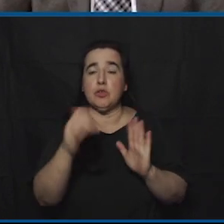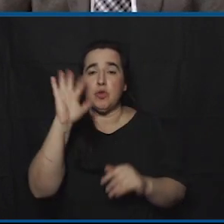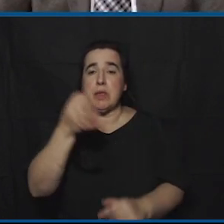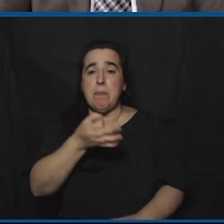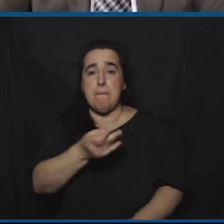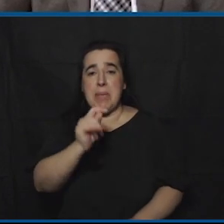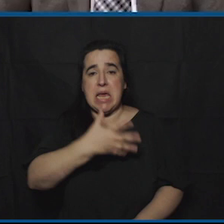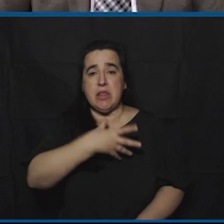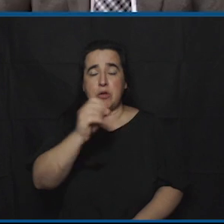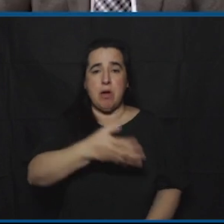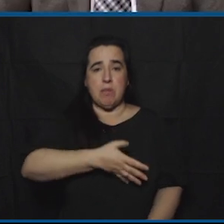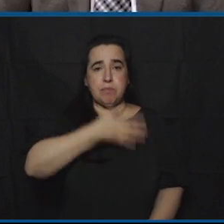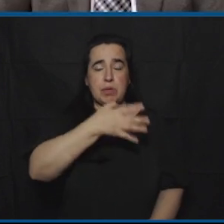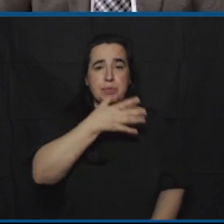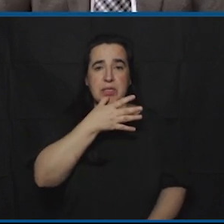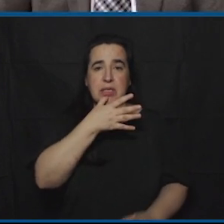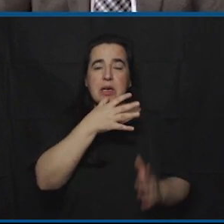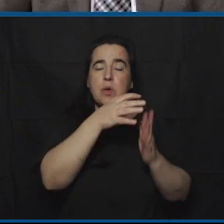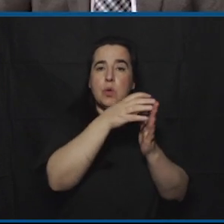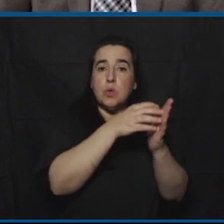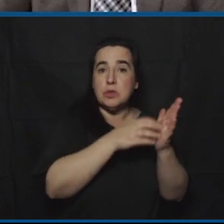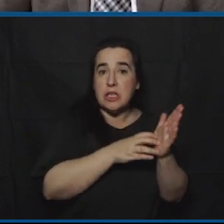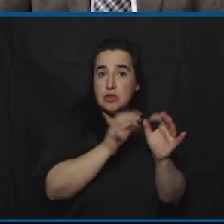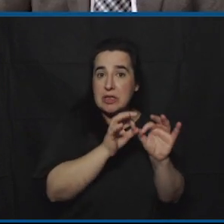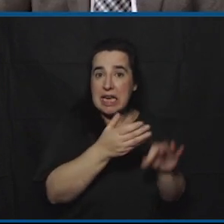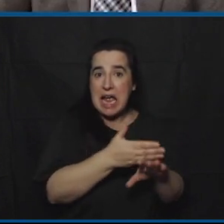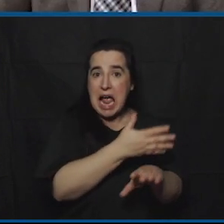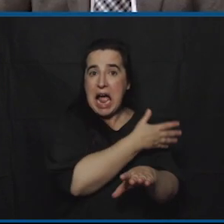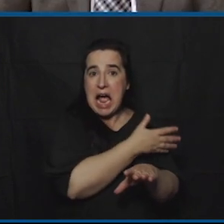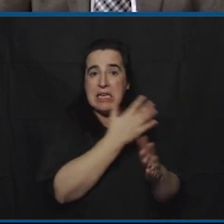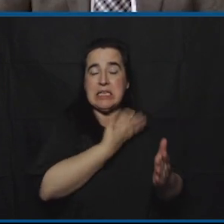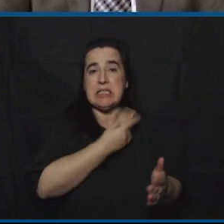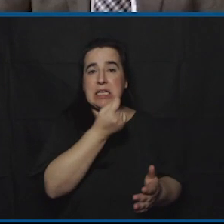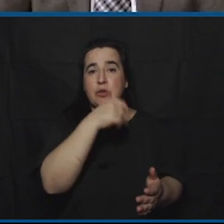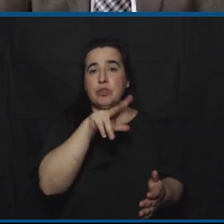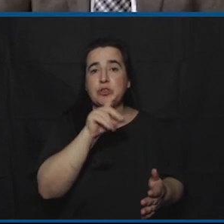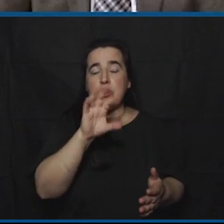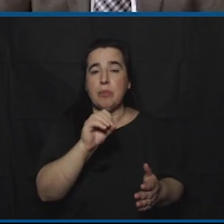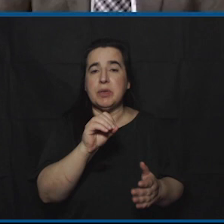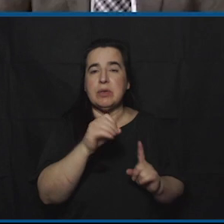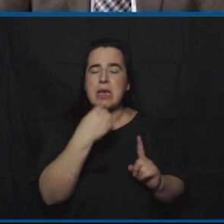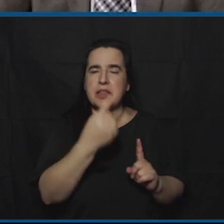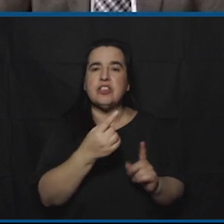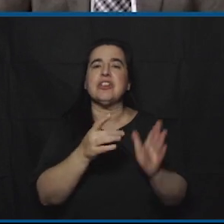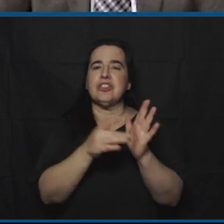buscar novamente este texto de Deuteronômio e ele diz que Jesus se encaixa aqui e que é Jesus